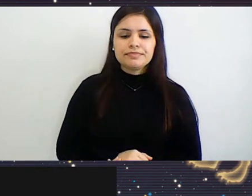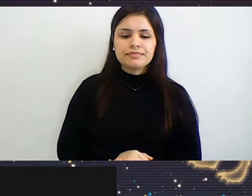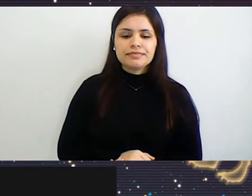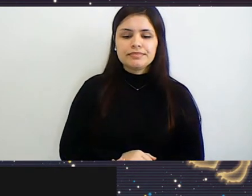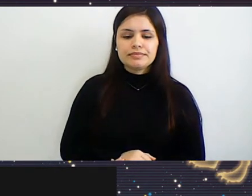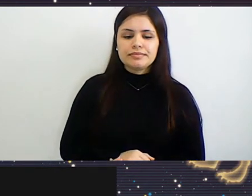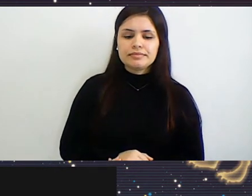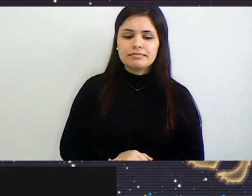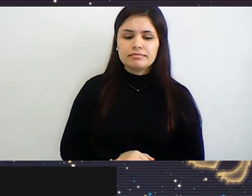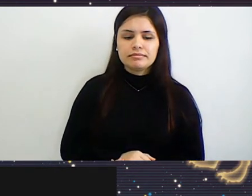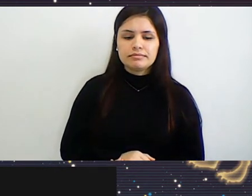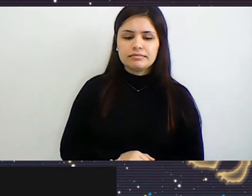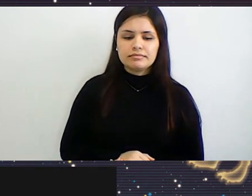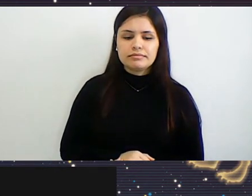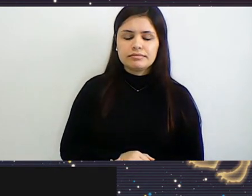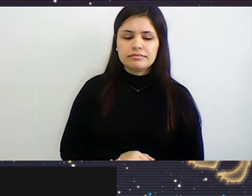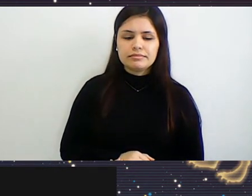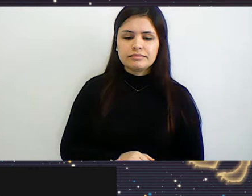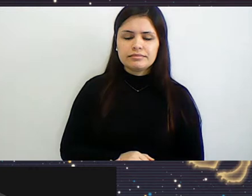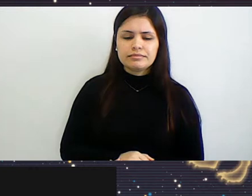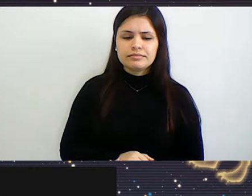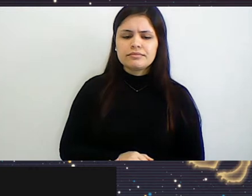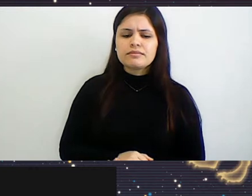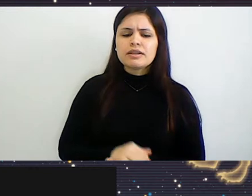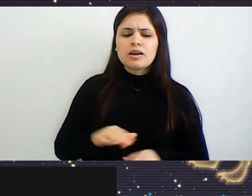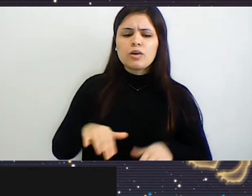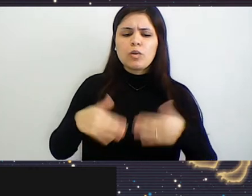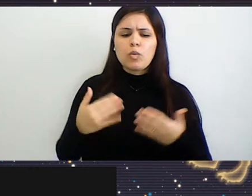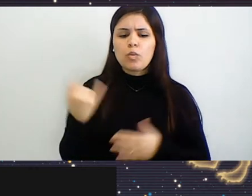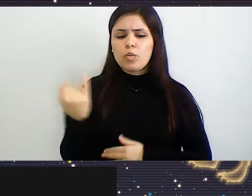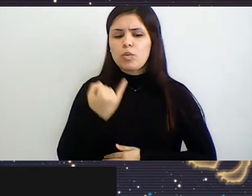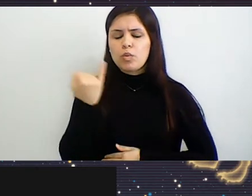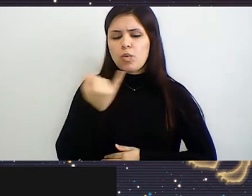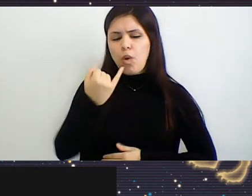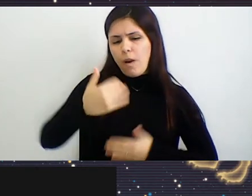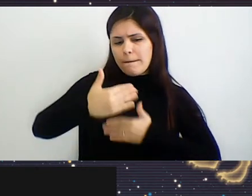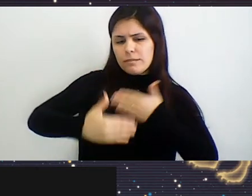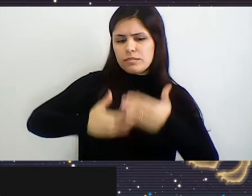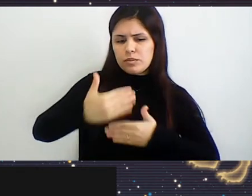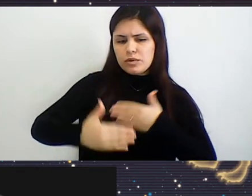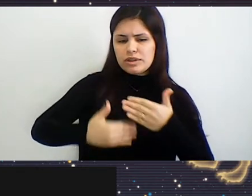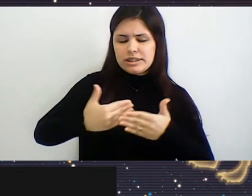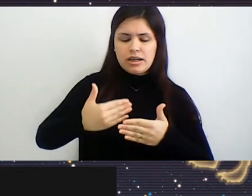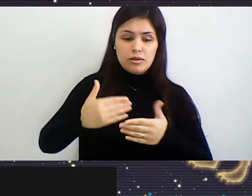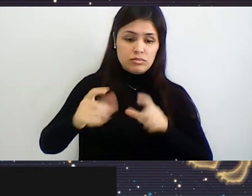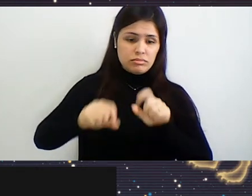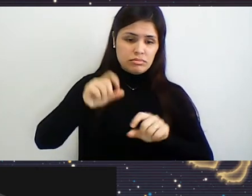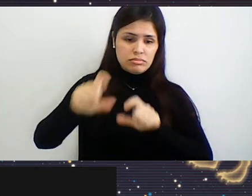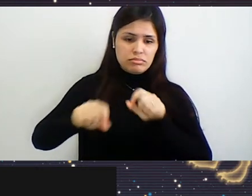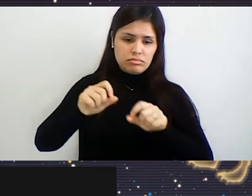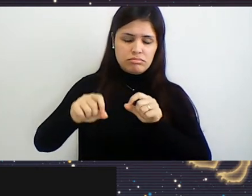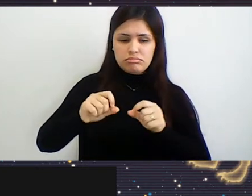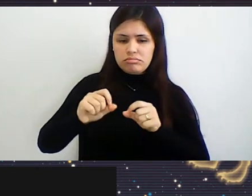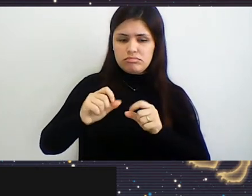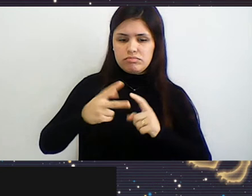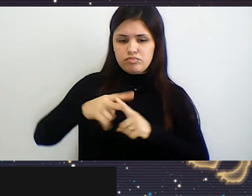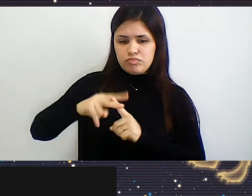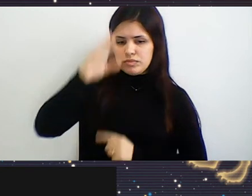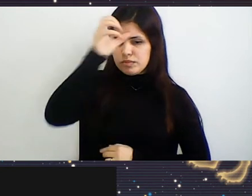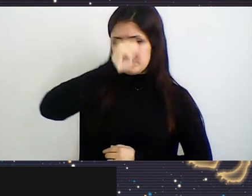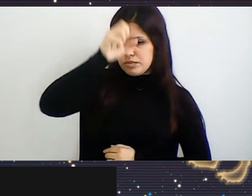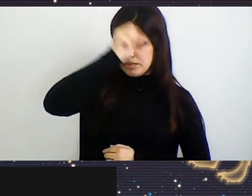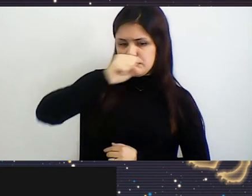É do Russo. Mariane, quão importante para o processo de seleção na área de machine learning são as tradicionais coding